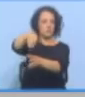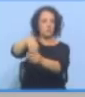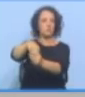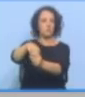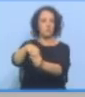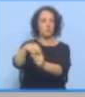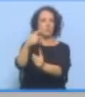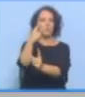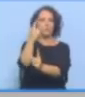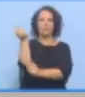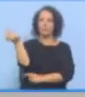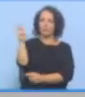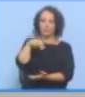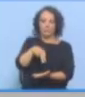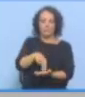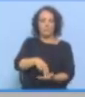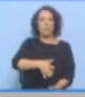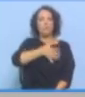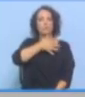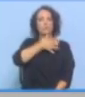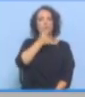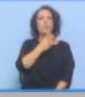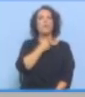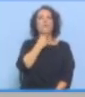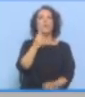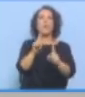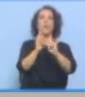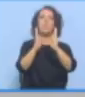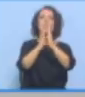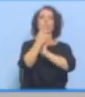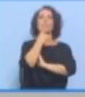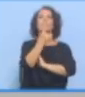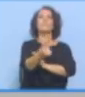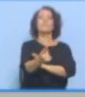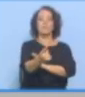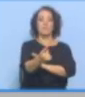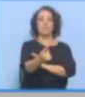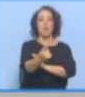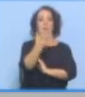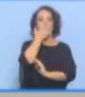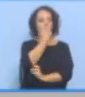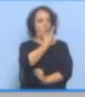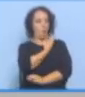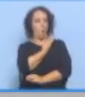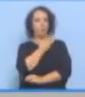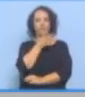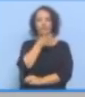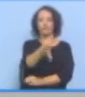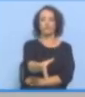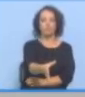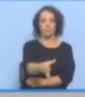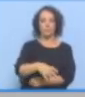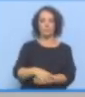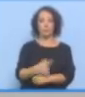em nome de Deus, profetes, significa falar em nome de. Uma voz é de